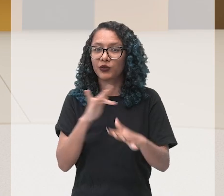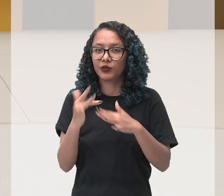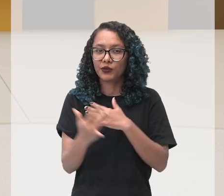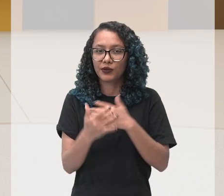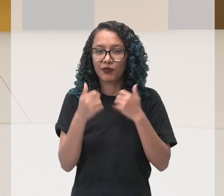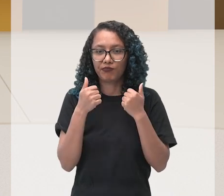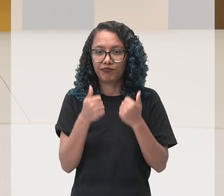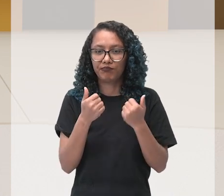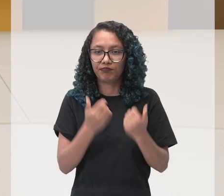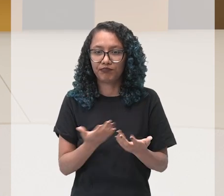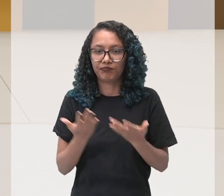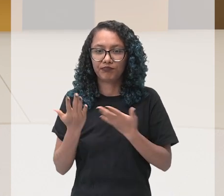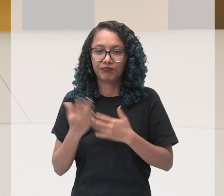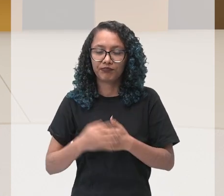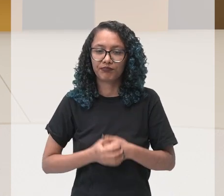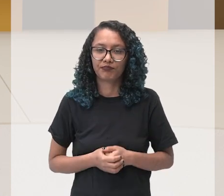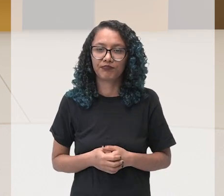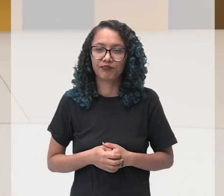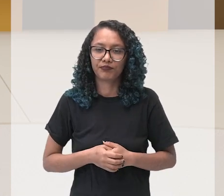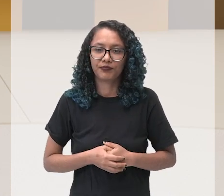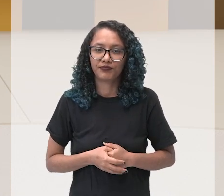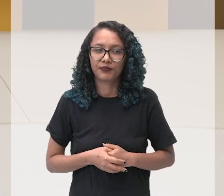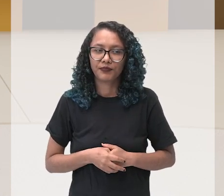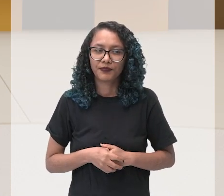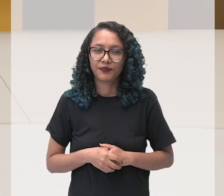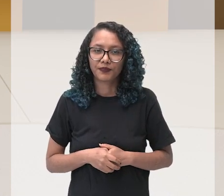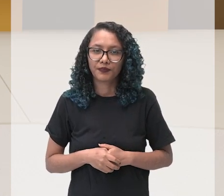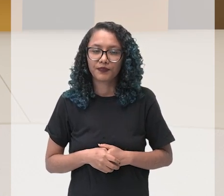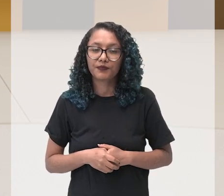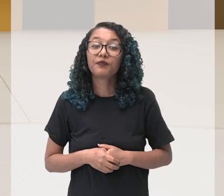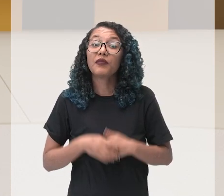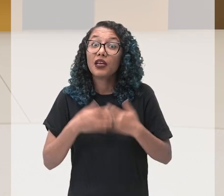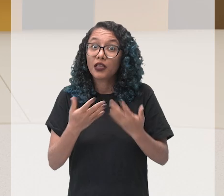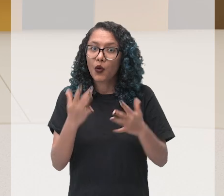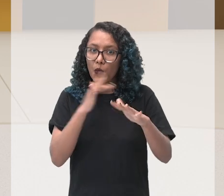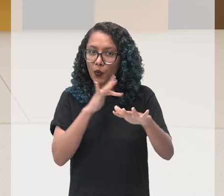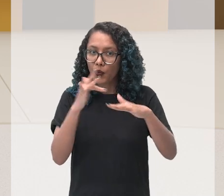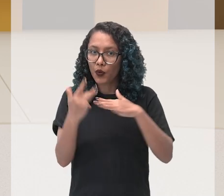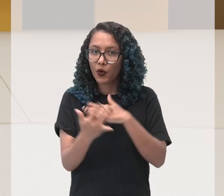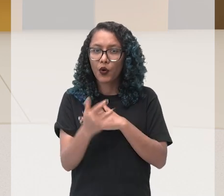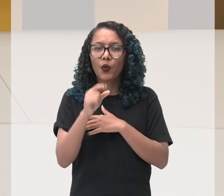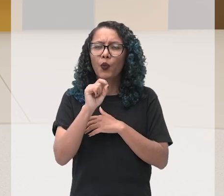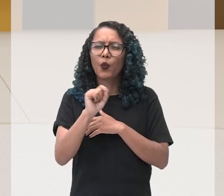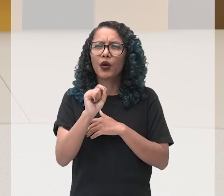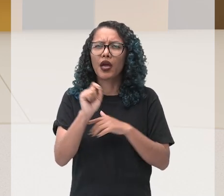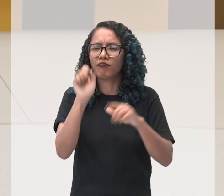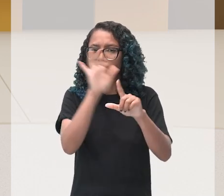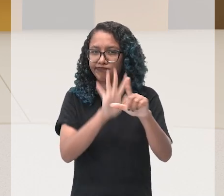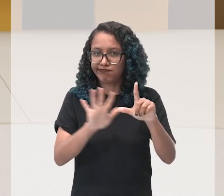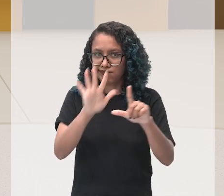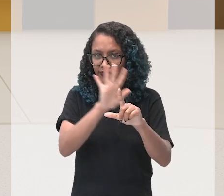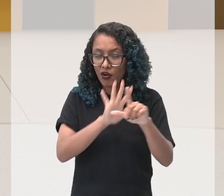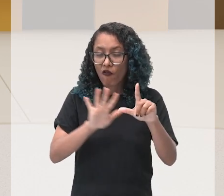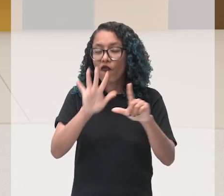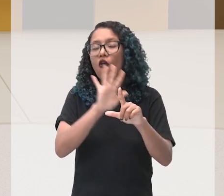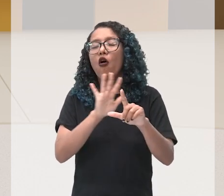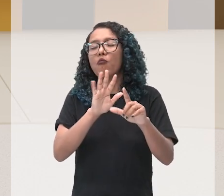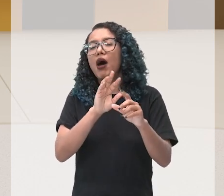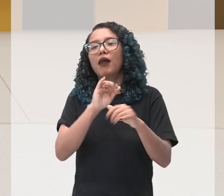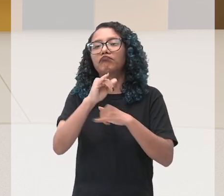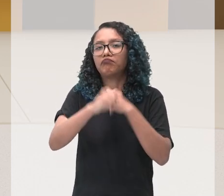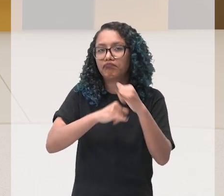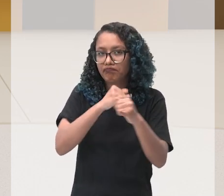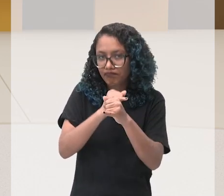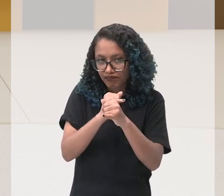redes sociais. Vamos entender um pouquinho mais. Então, as redes sociais, elas são plataformas online